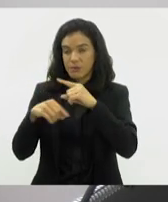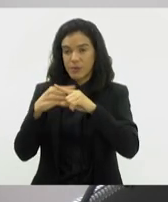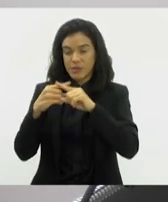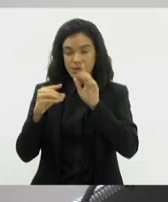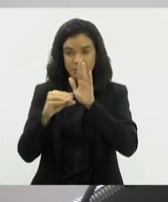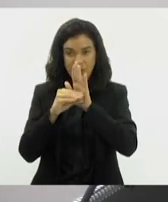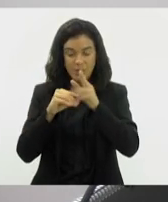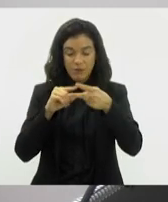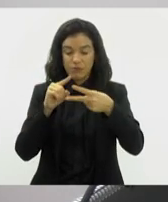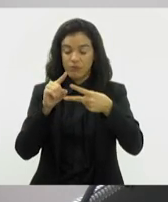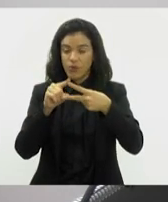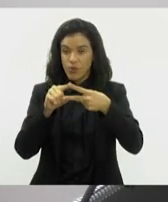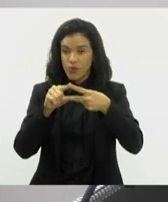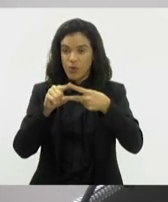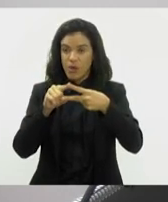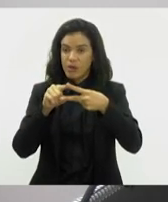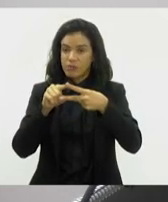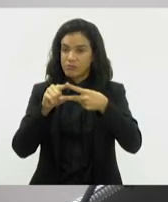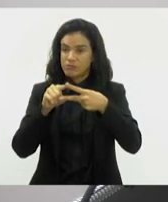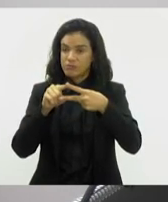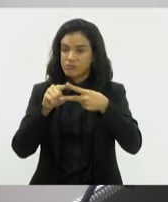modificativa,